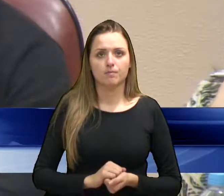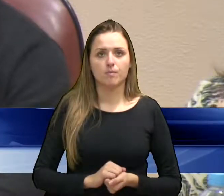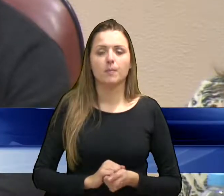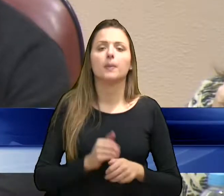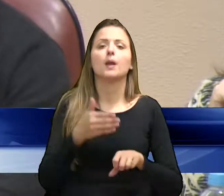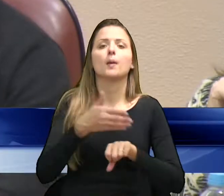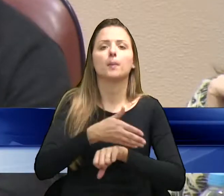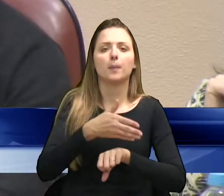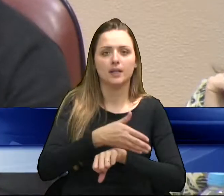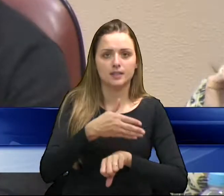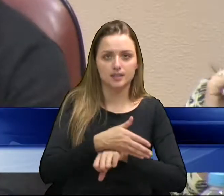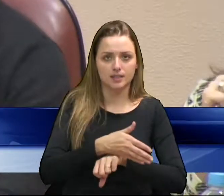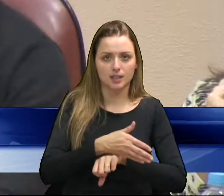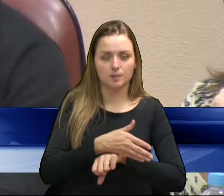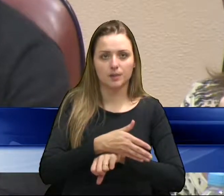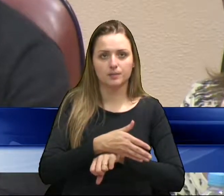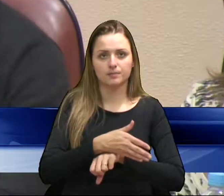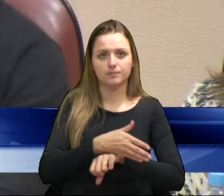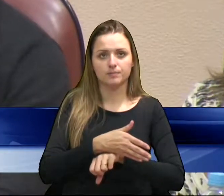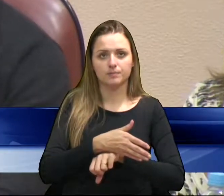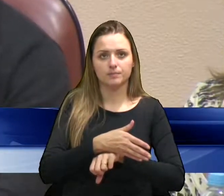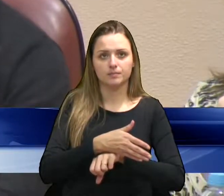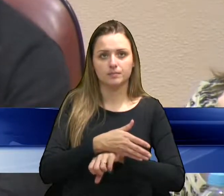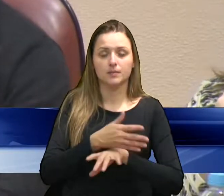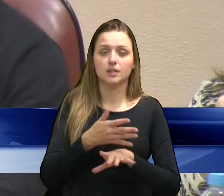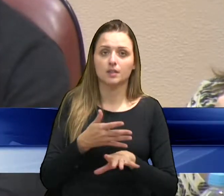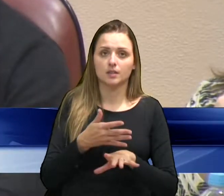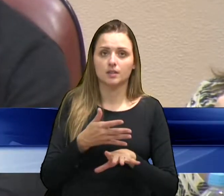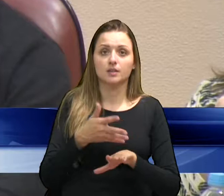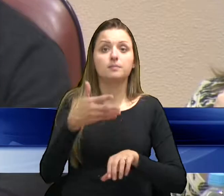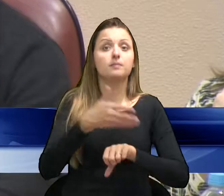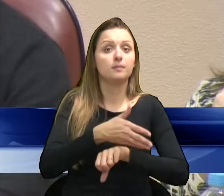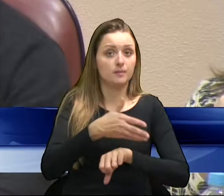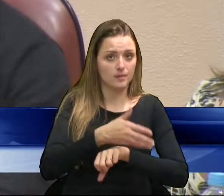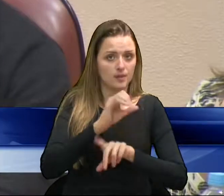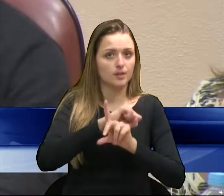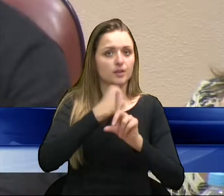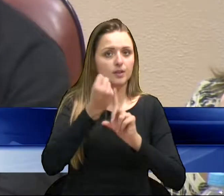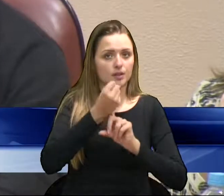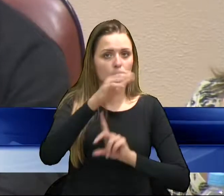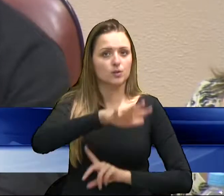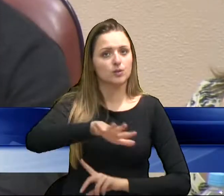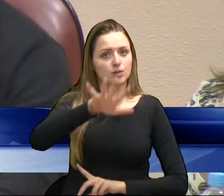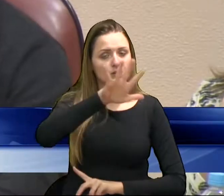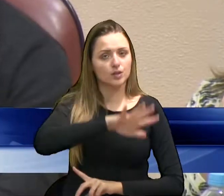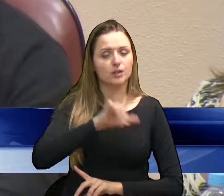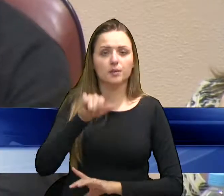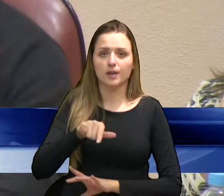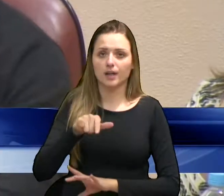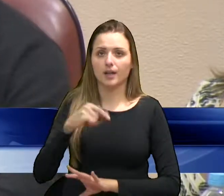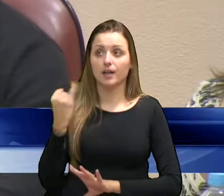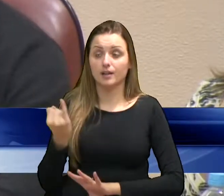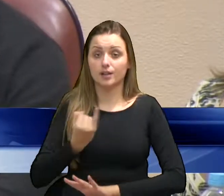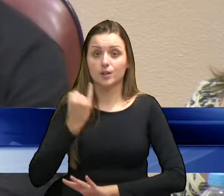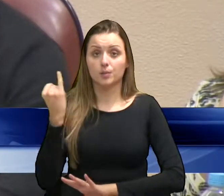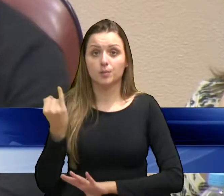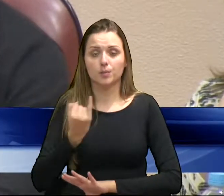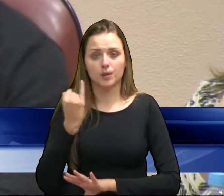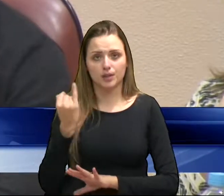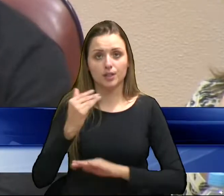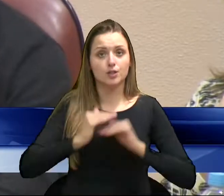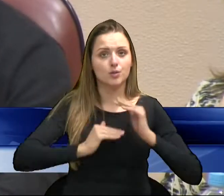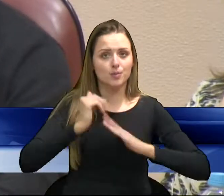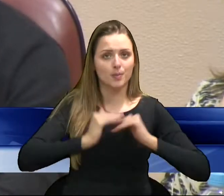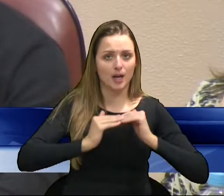Participo dessa sociedade civil. A participação da sociedade civil é um passo importante nessa